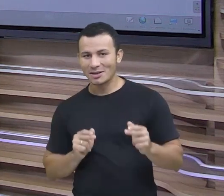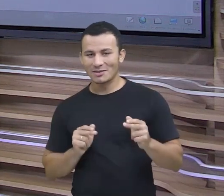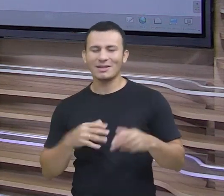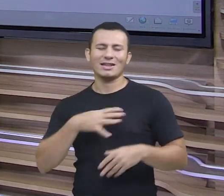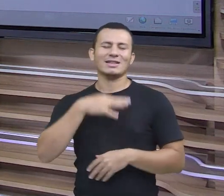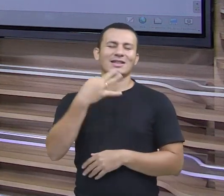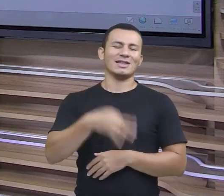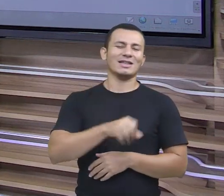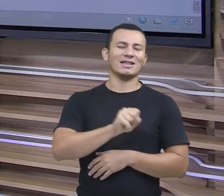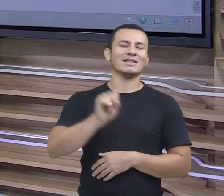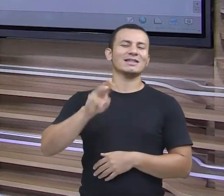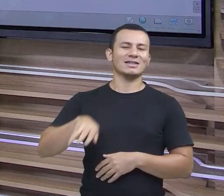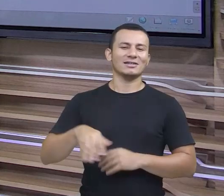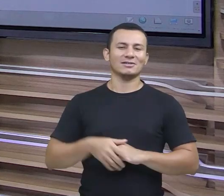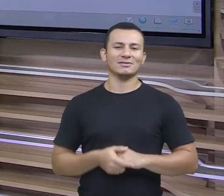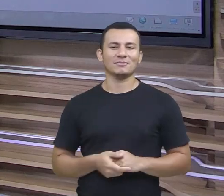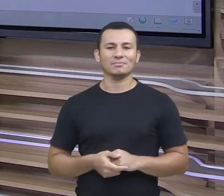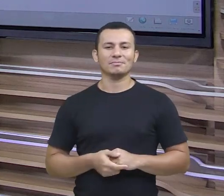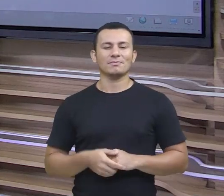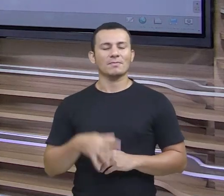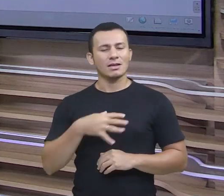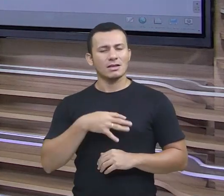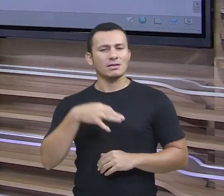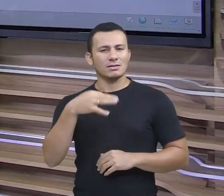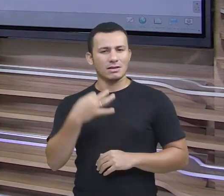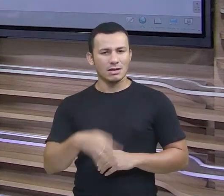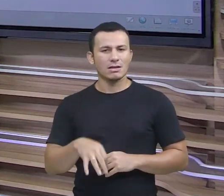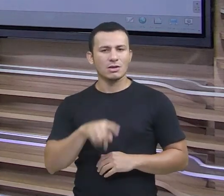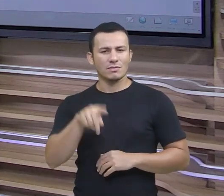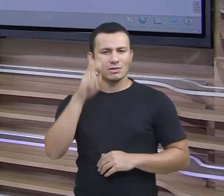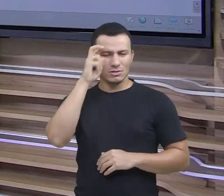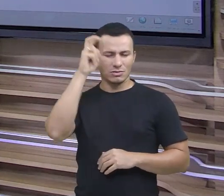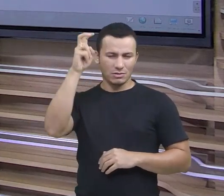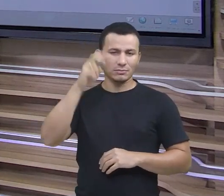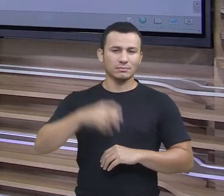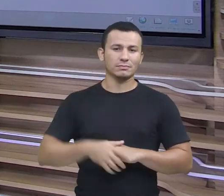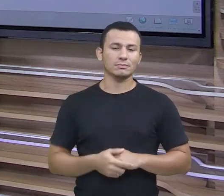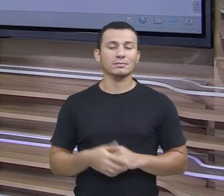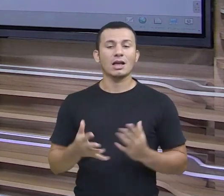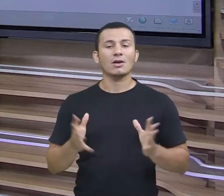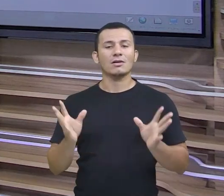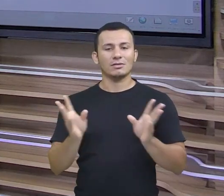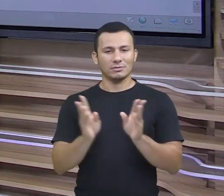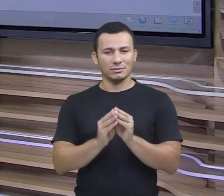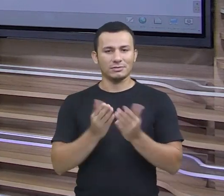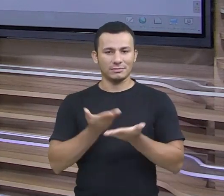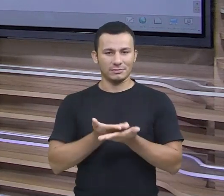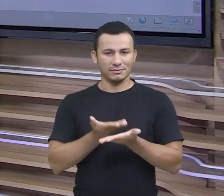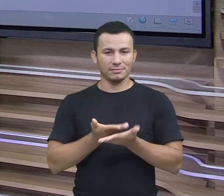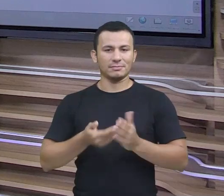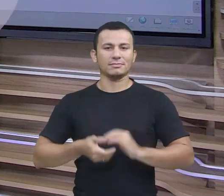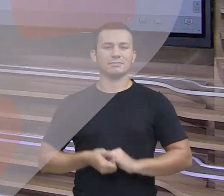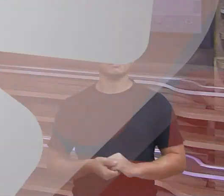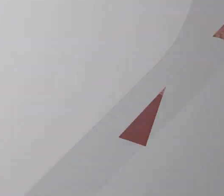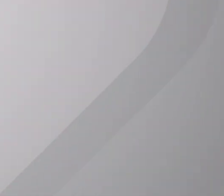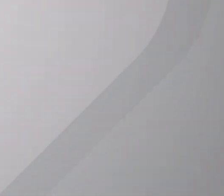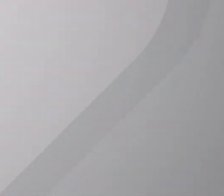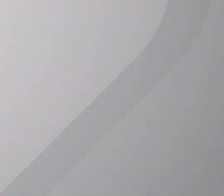certeza que sim. Tenho certeza mesmo. Vamos ao resumo do nosso conteúdo? Vamos